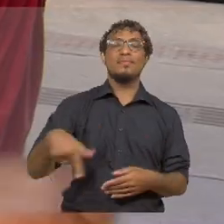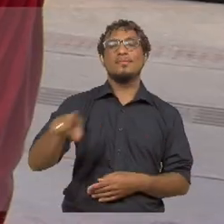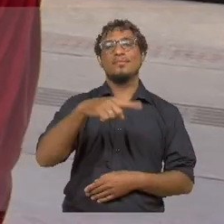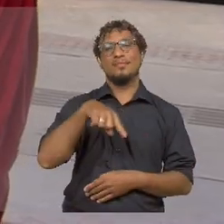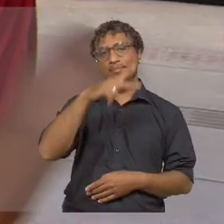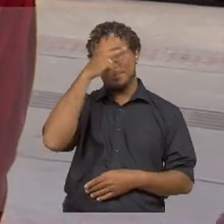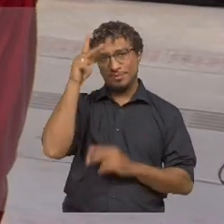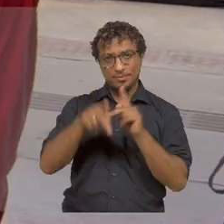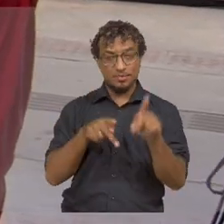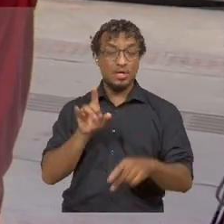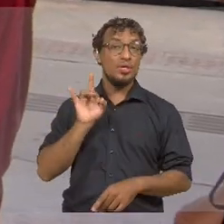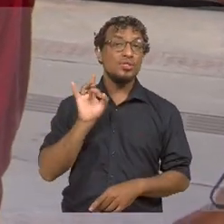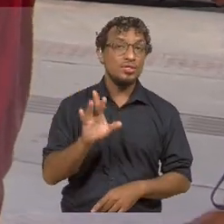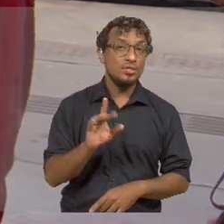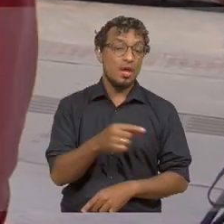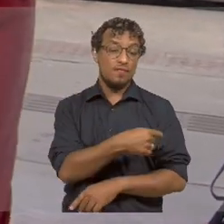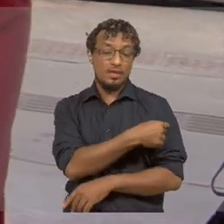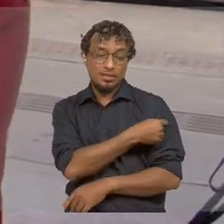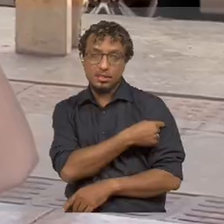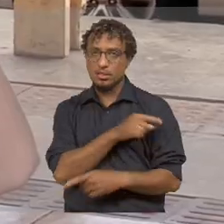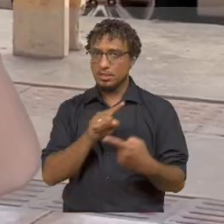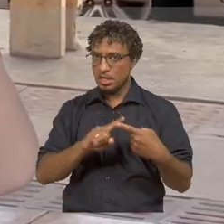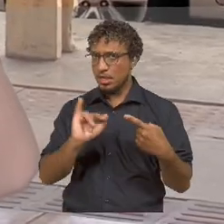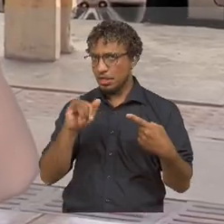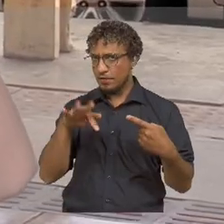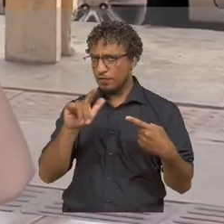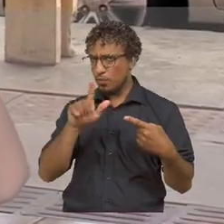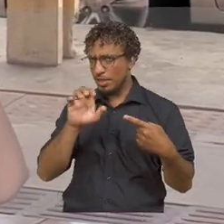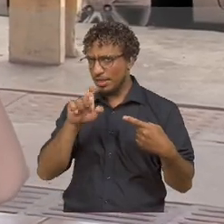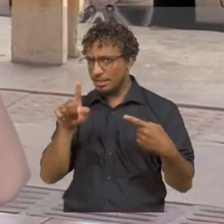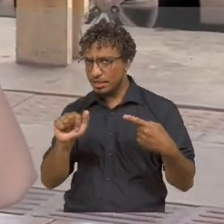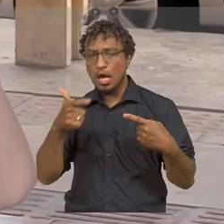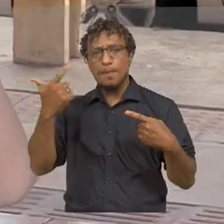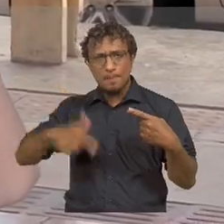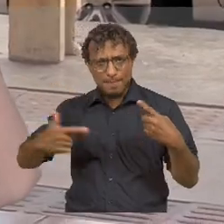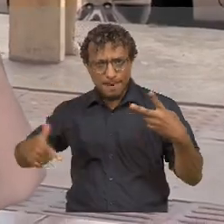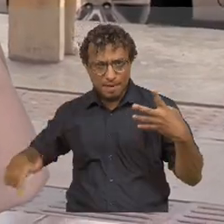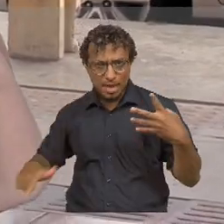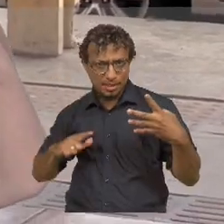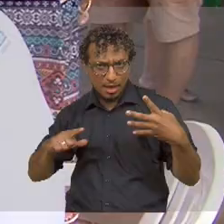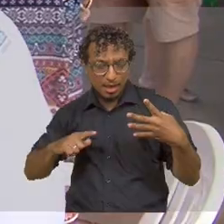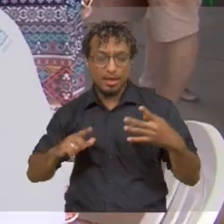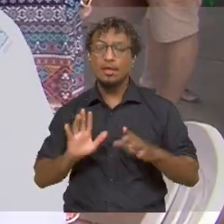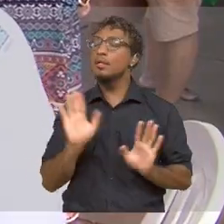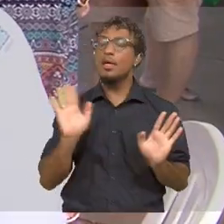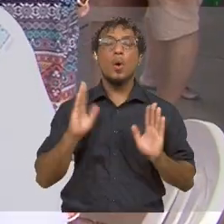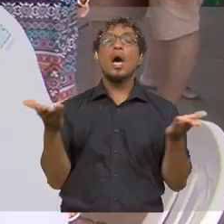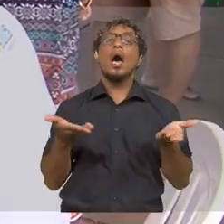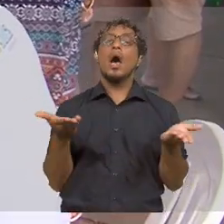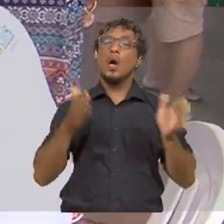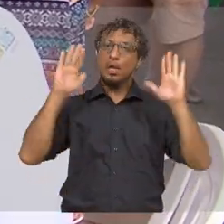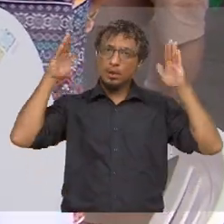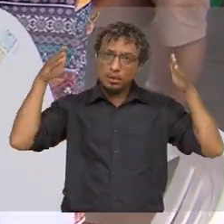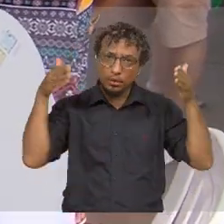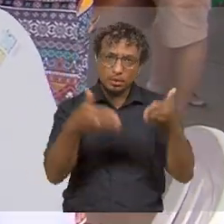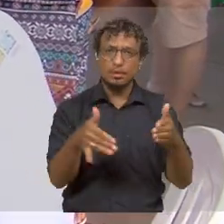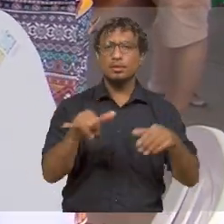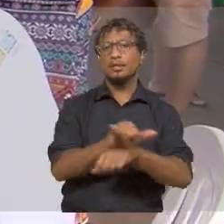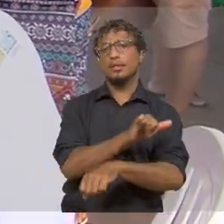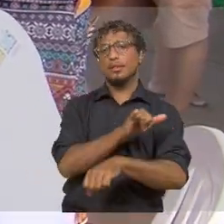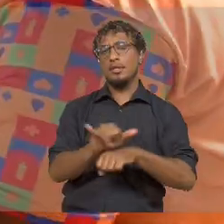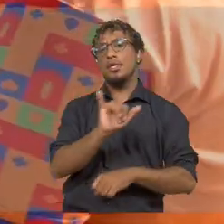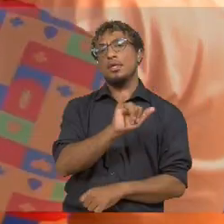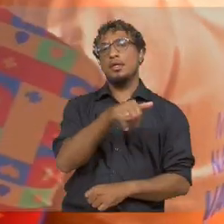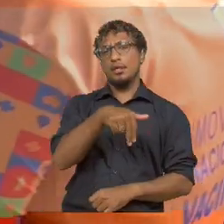geral. Só vacina da influenza ou outras vacinas também estão sendo ofertadas? Não, é exclusivamente uma ação